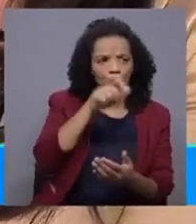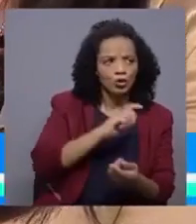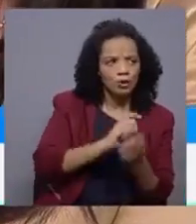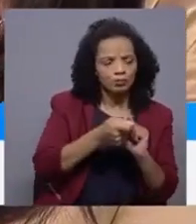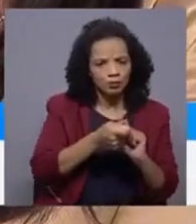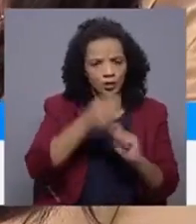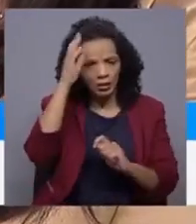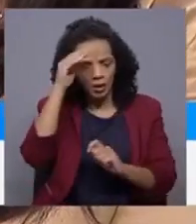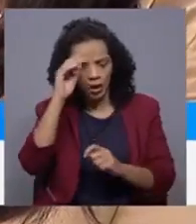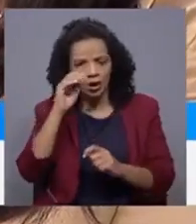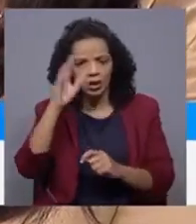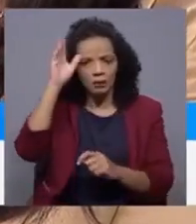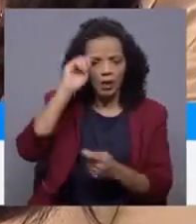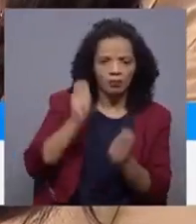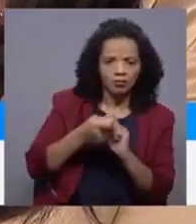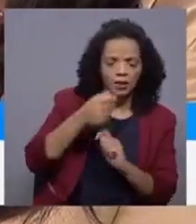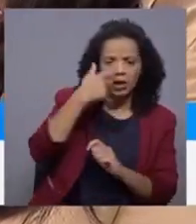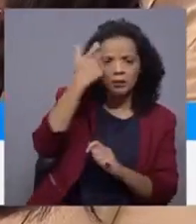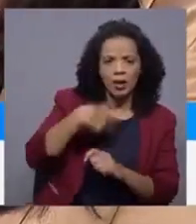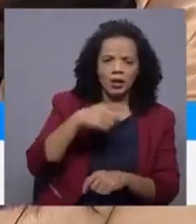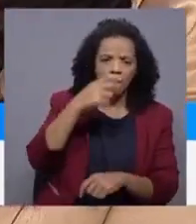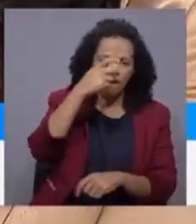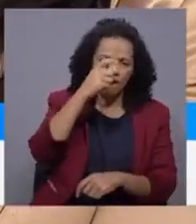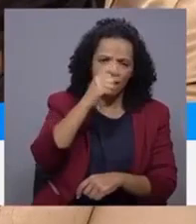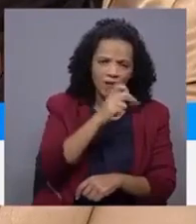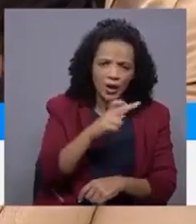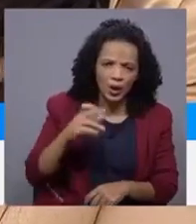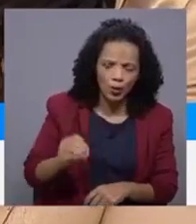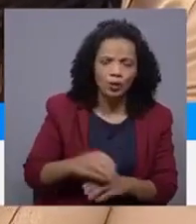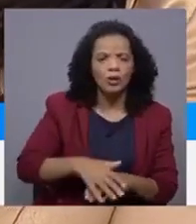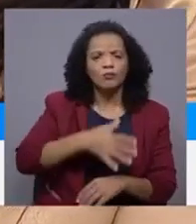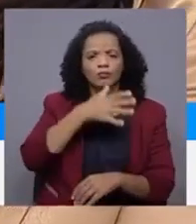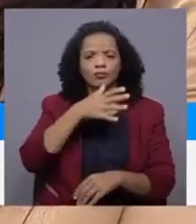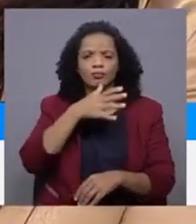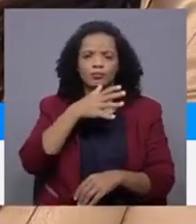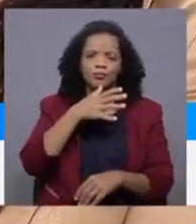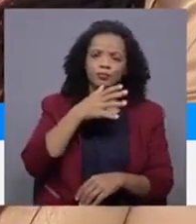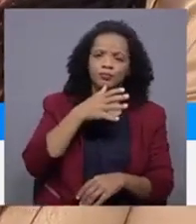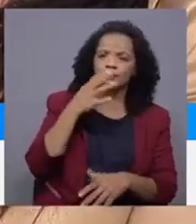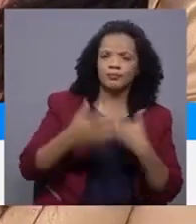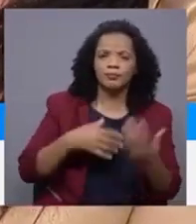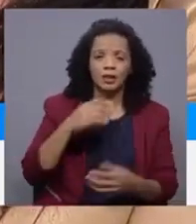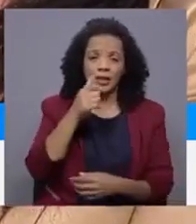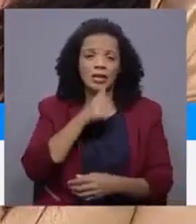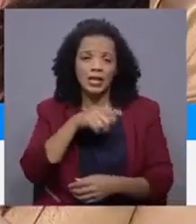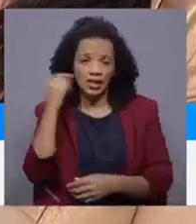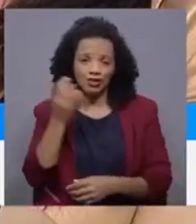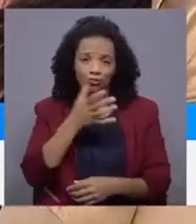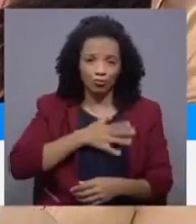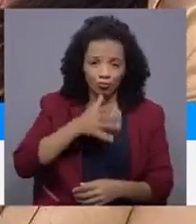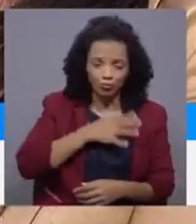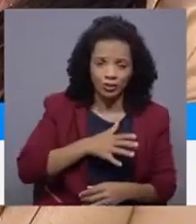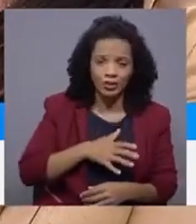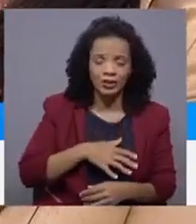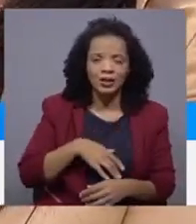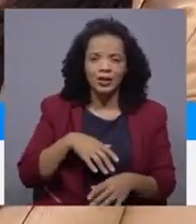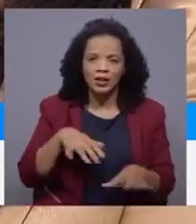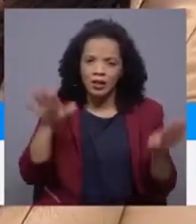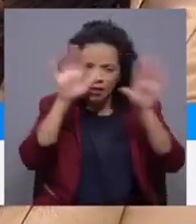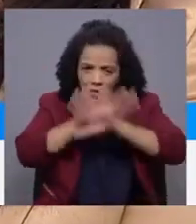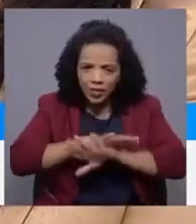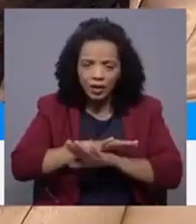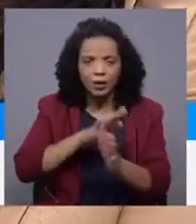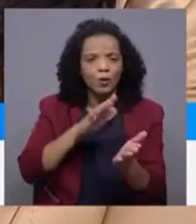pessoas e humanizar os animais, porque esse é um erro anacrónico. Portanto, este discurso, muito bem colocado, que a Inês Sousa Real aqui nos traz, esconde